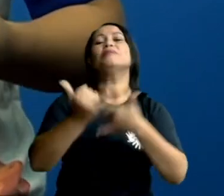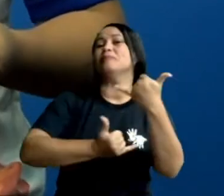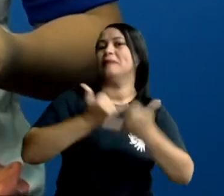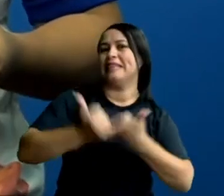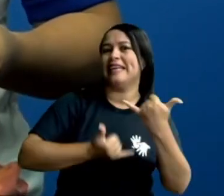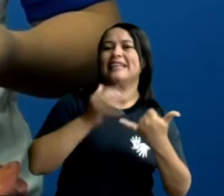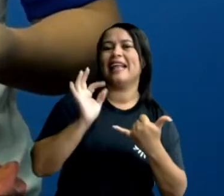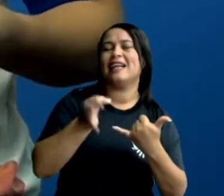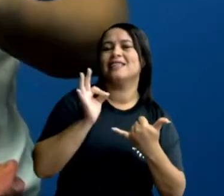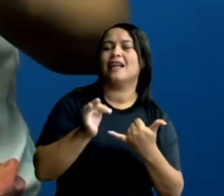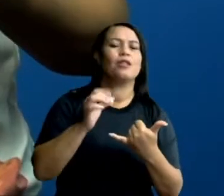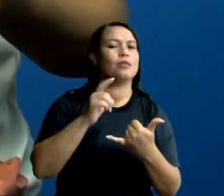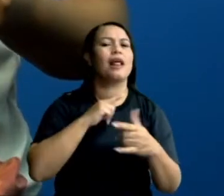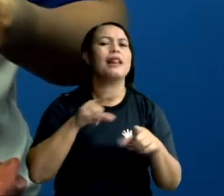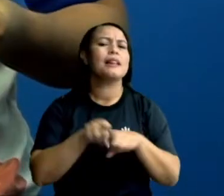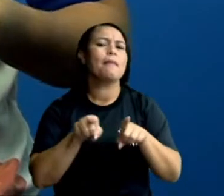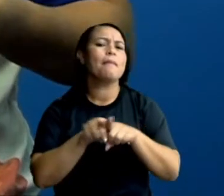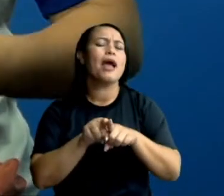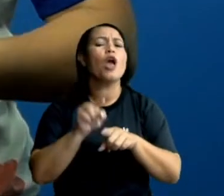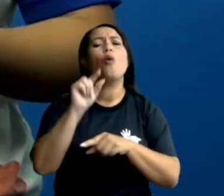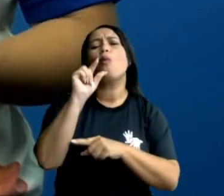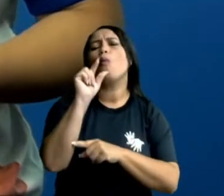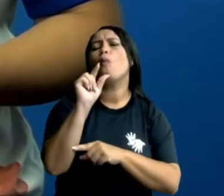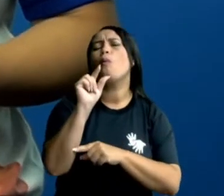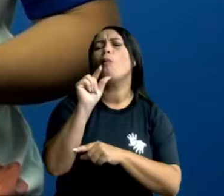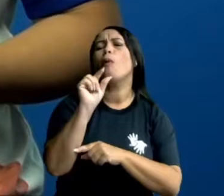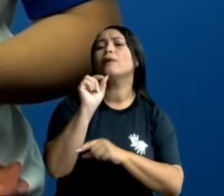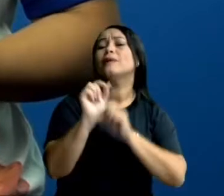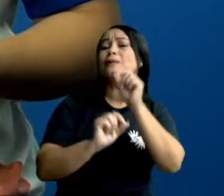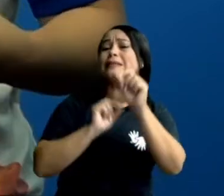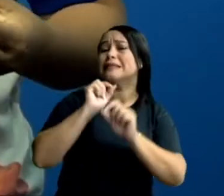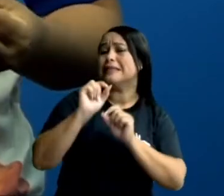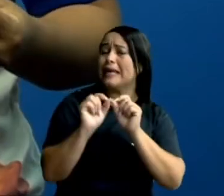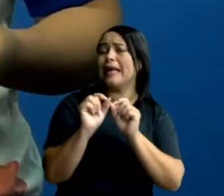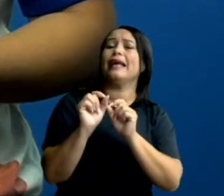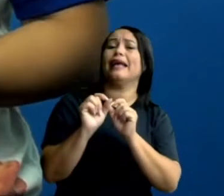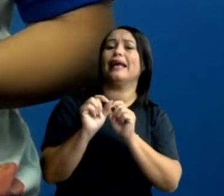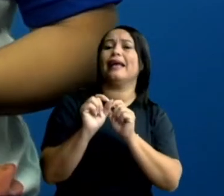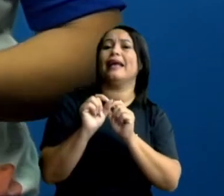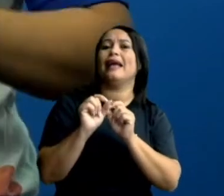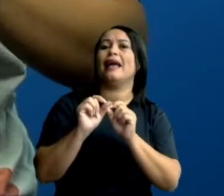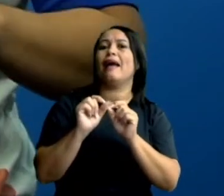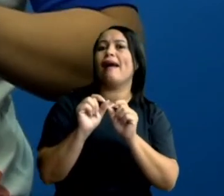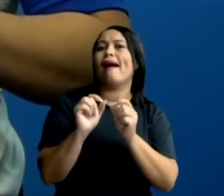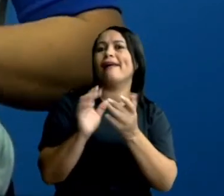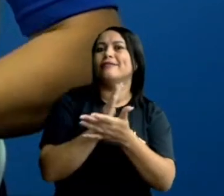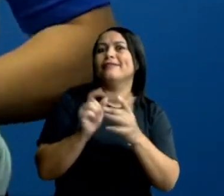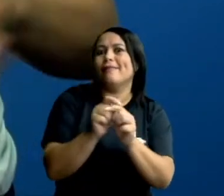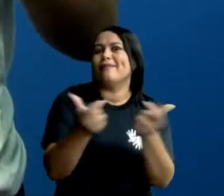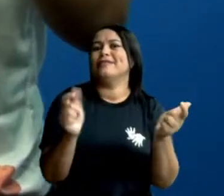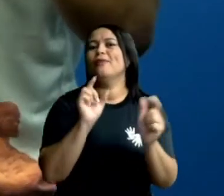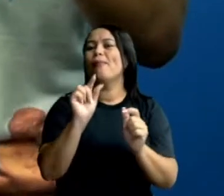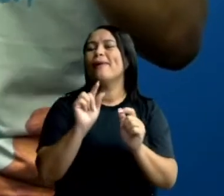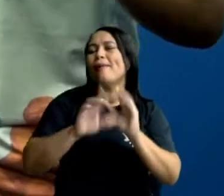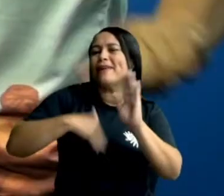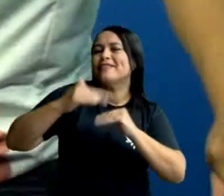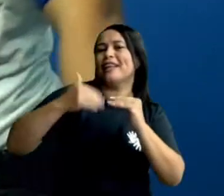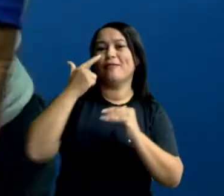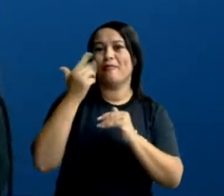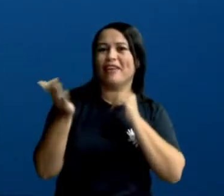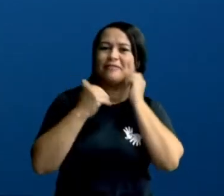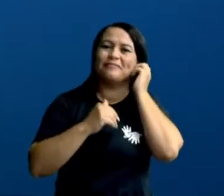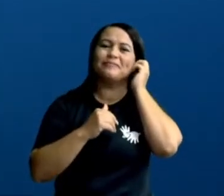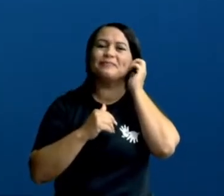certo? Uma identificação um pouquinho mais avançada, tá certo? Então, vamos